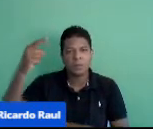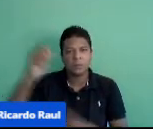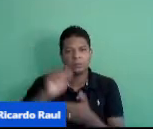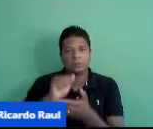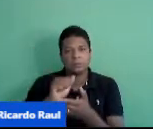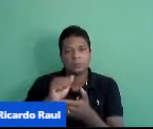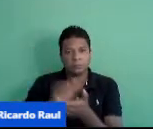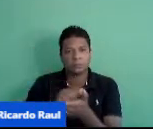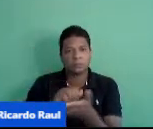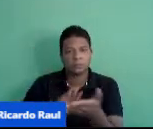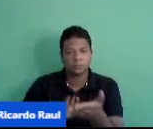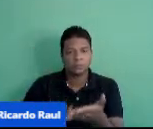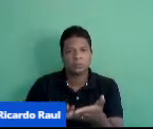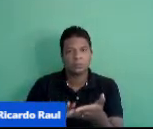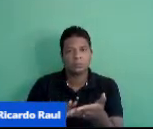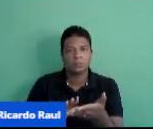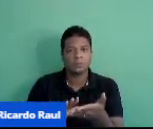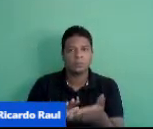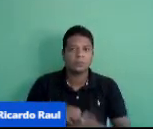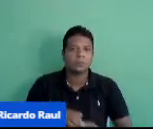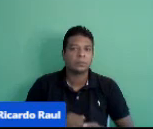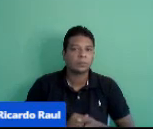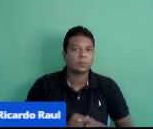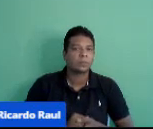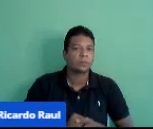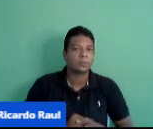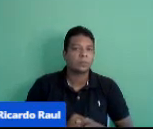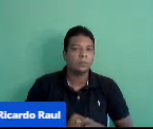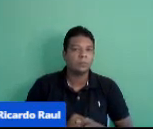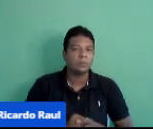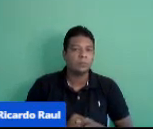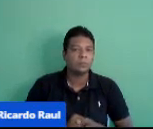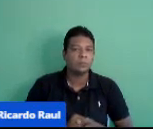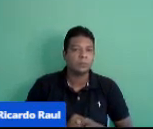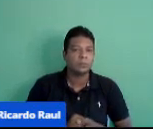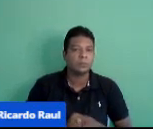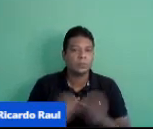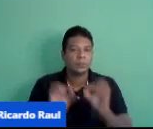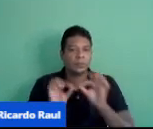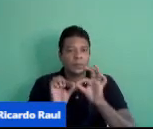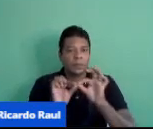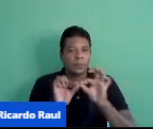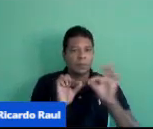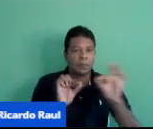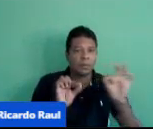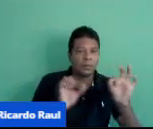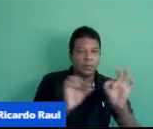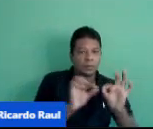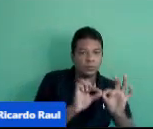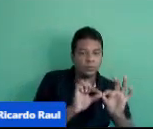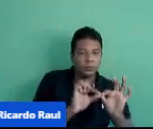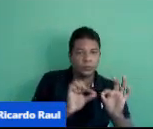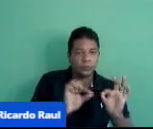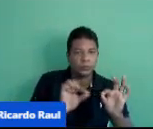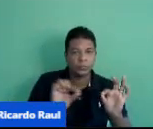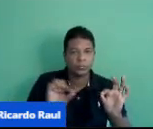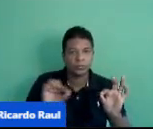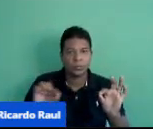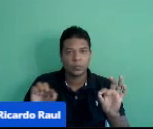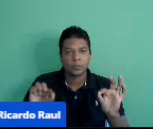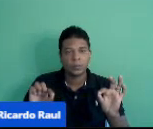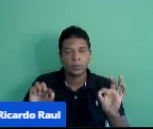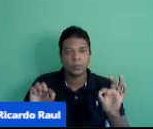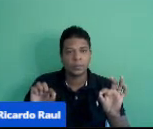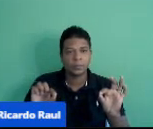positivo é essa linha, né, que vai desenvolvendo no decorrer dos anos, né, como vocês dizem, espiral,